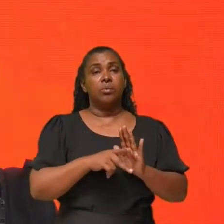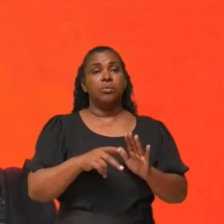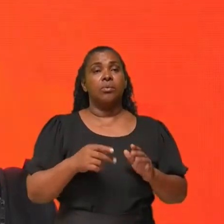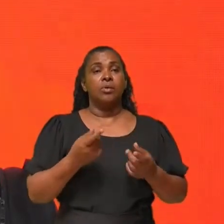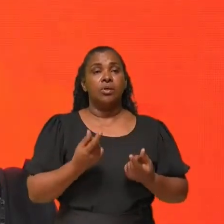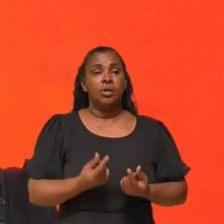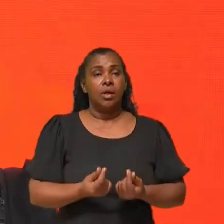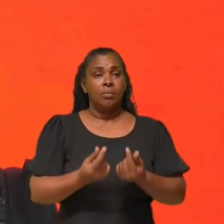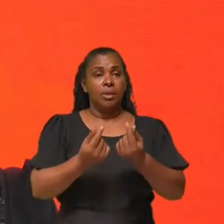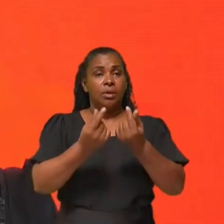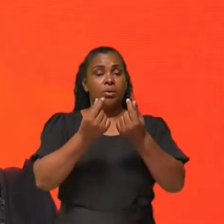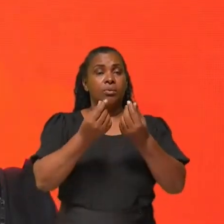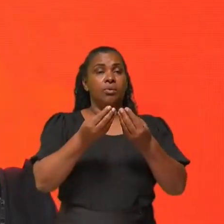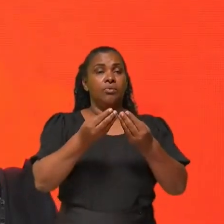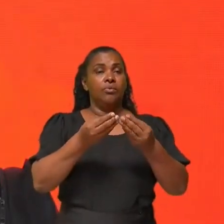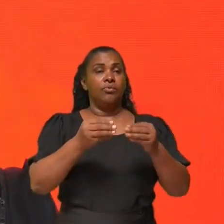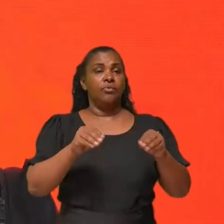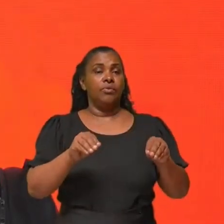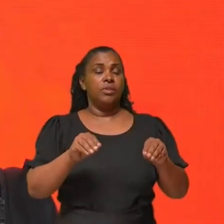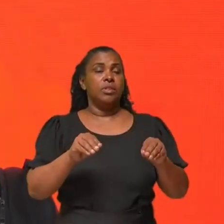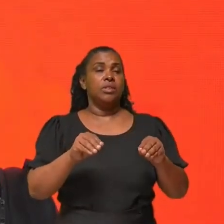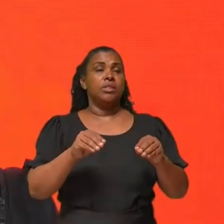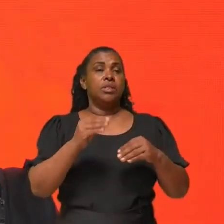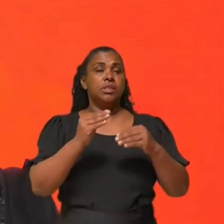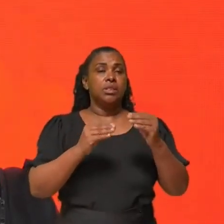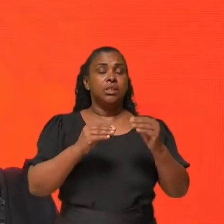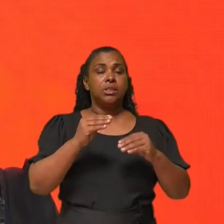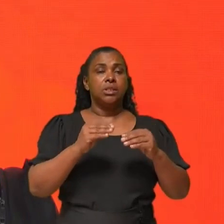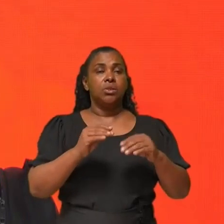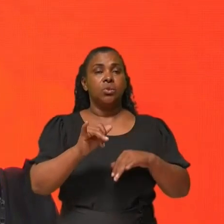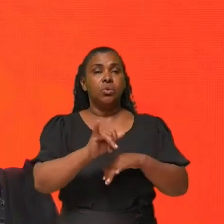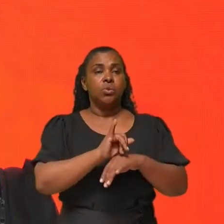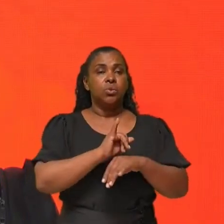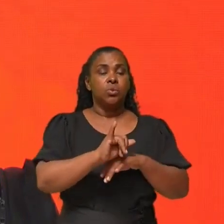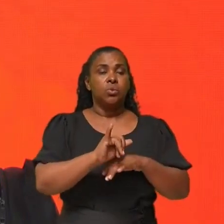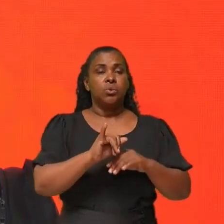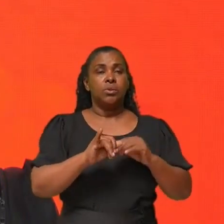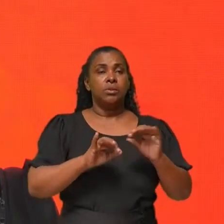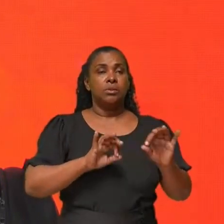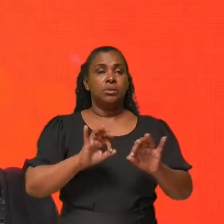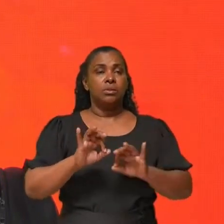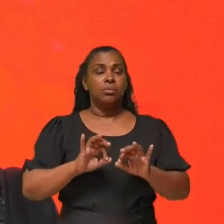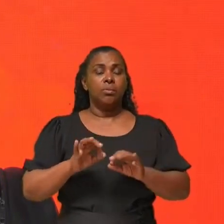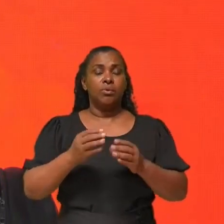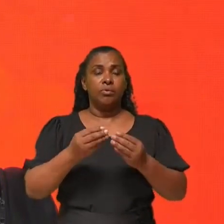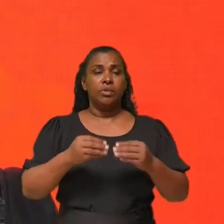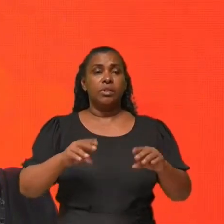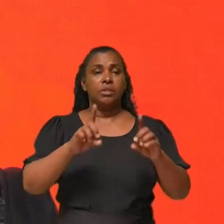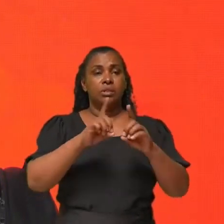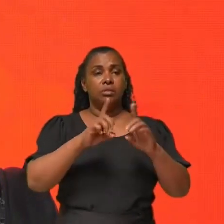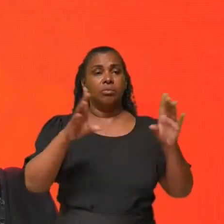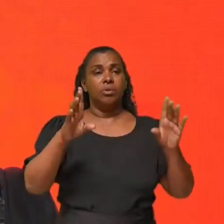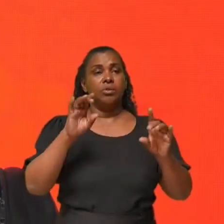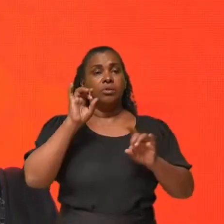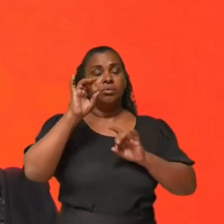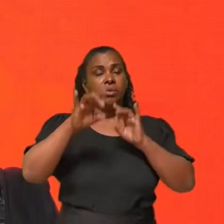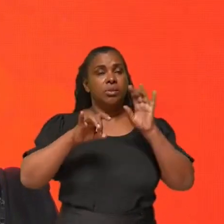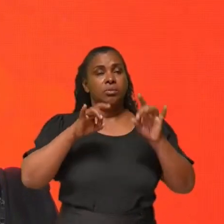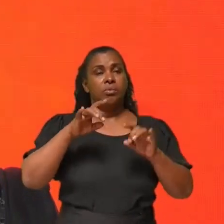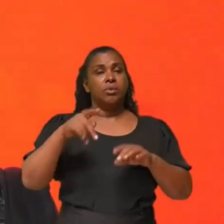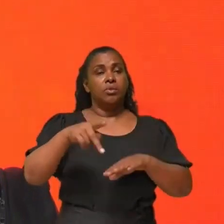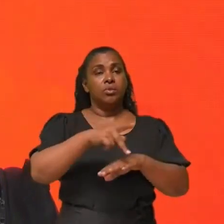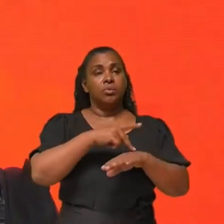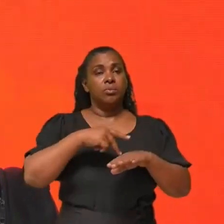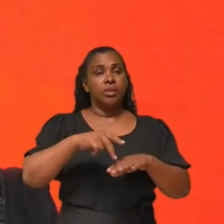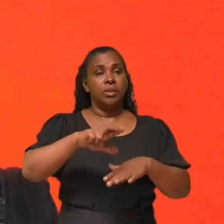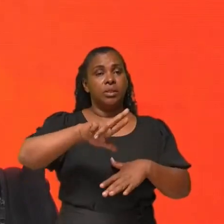e instrumentalização por estes para fragilizar democracias, especialmente dos países subdesenvolvidos,